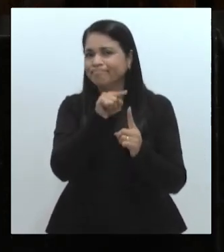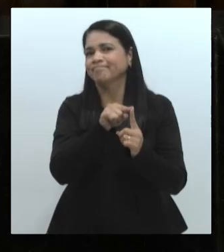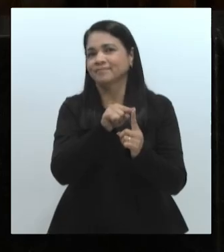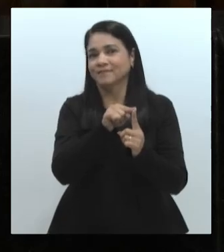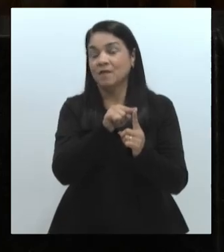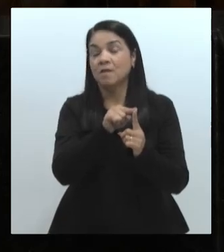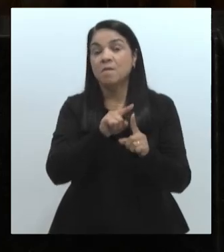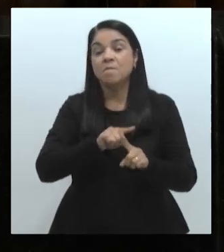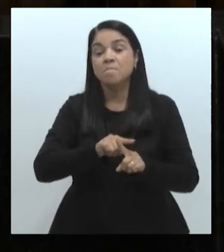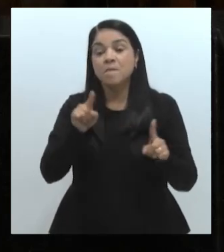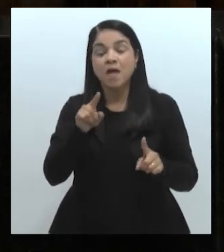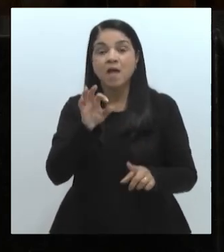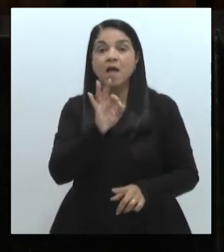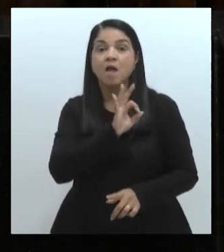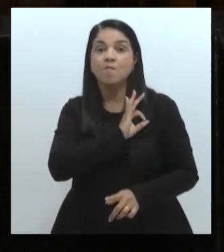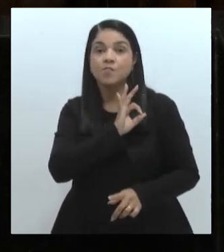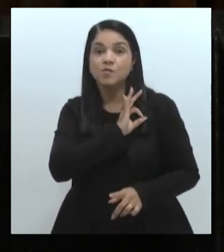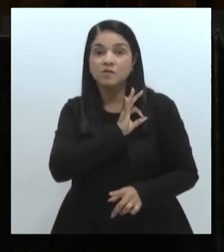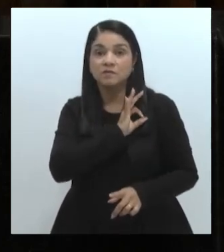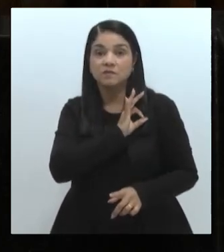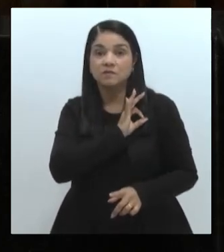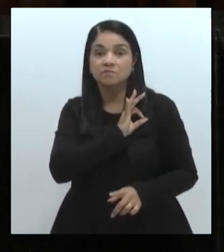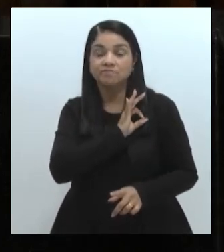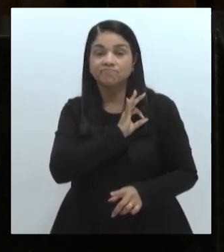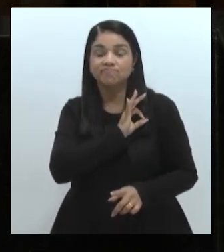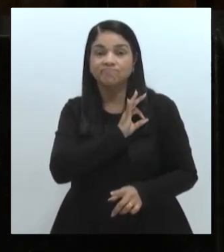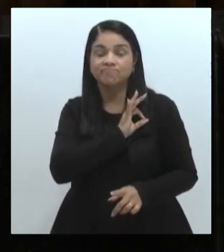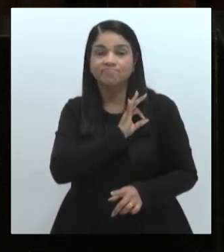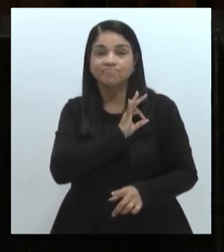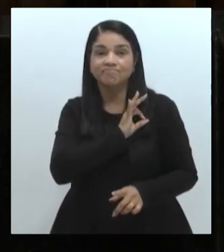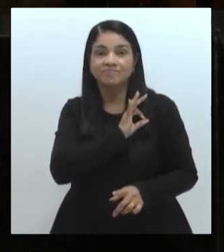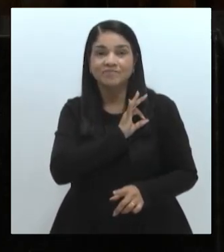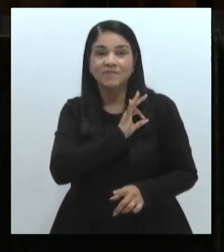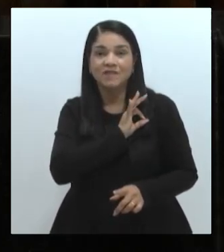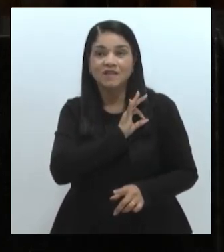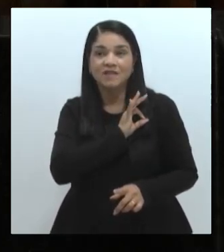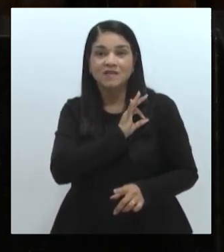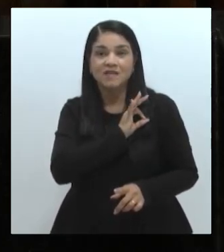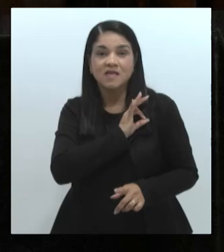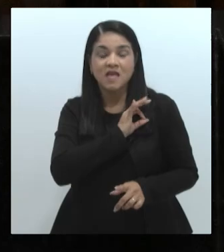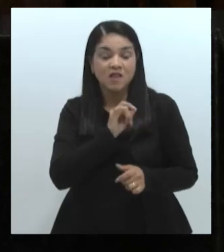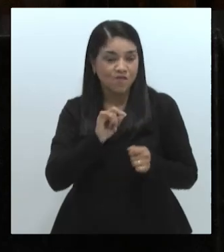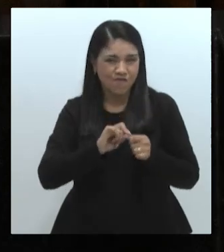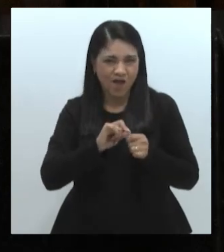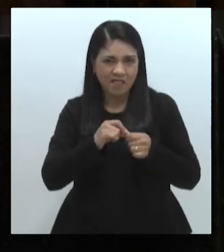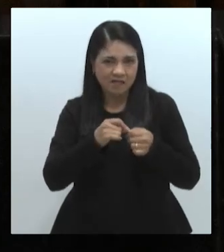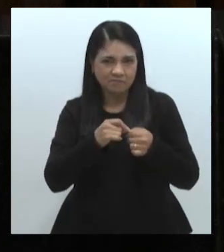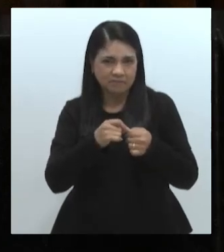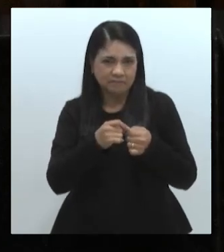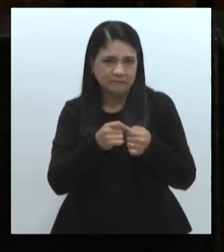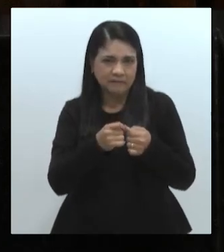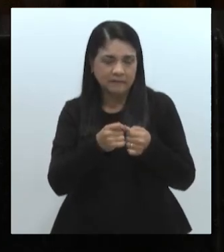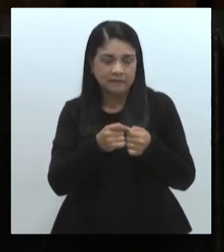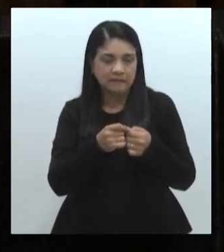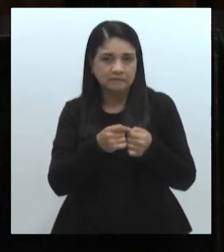Polícia Militar, ela não faz nada aleatoriamente, ela está sob comando